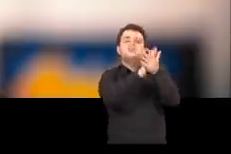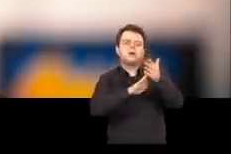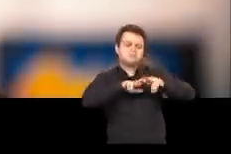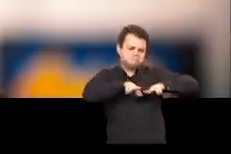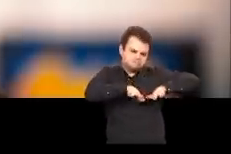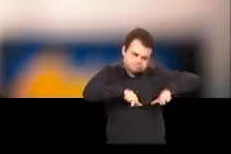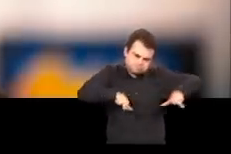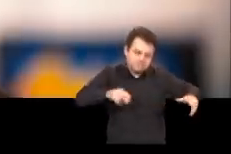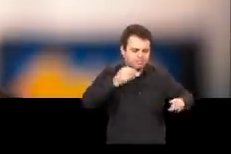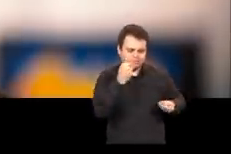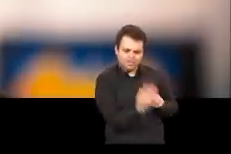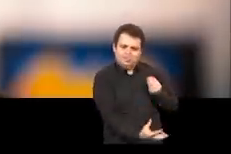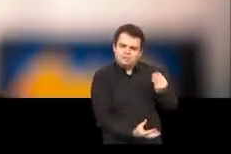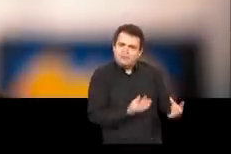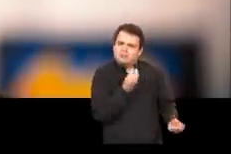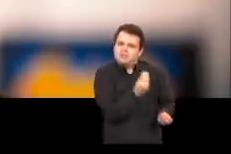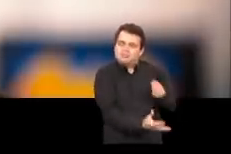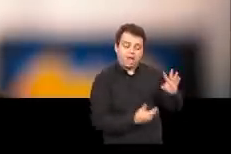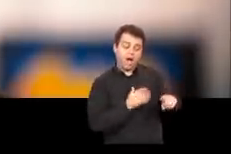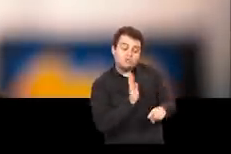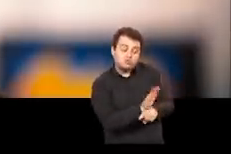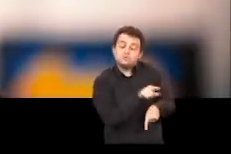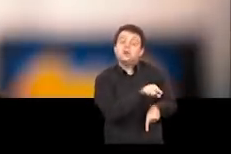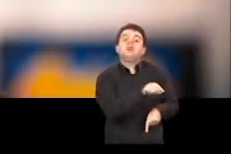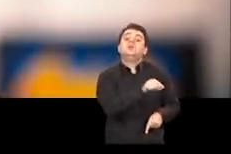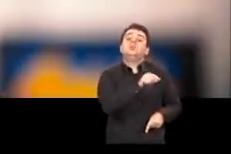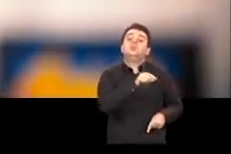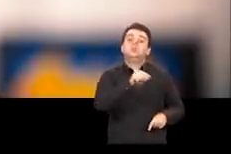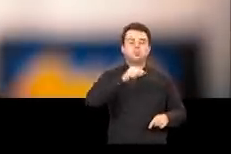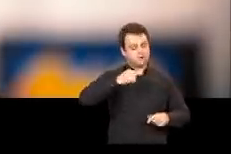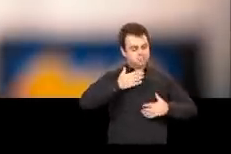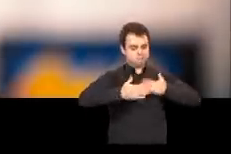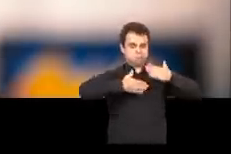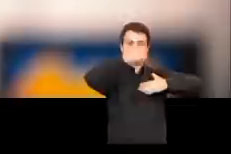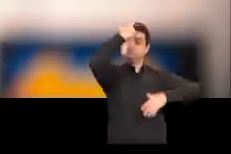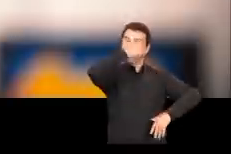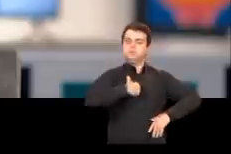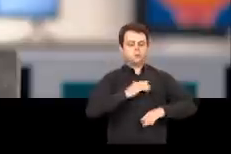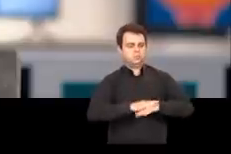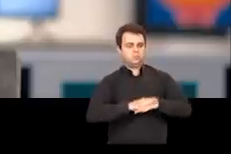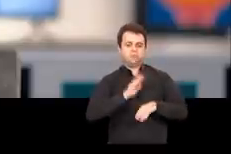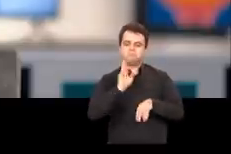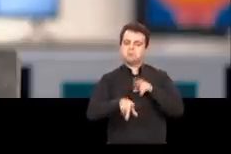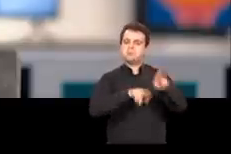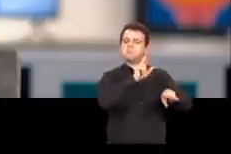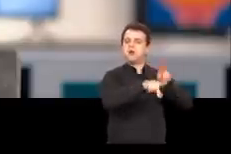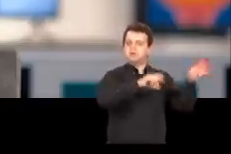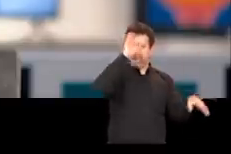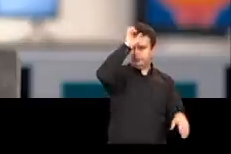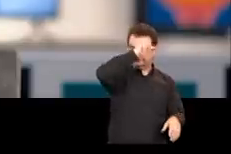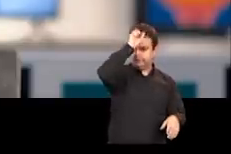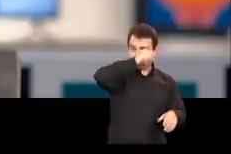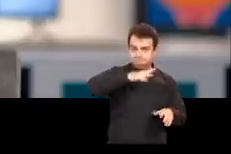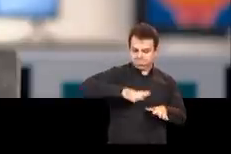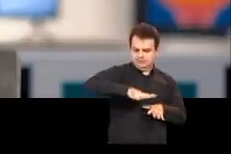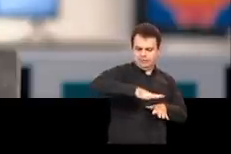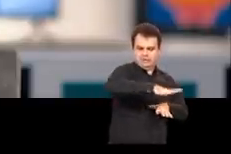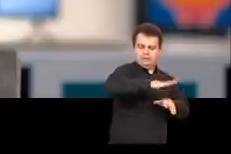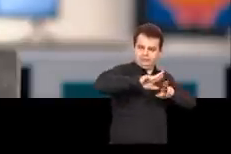às crianças que estimulem diversas áreas do desenvolvimento infantil. Vocês podem